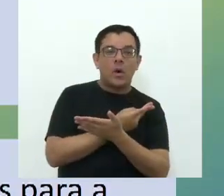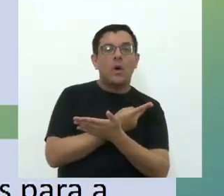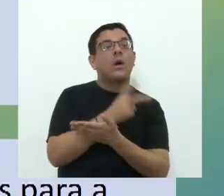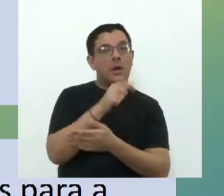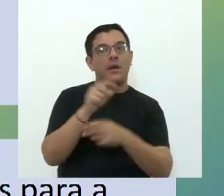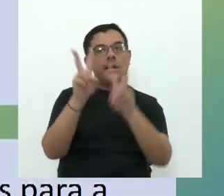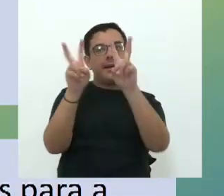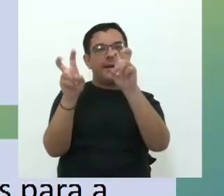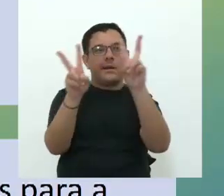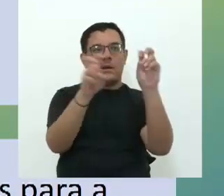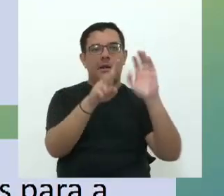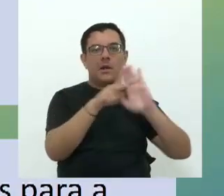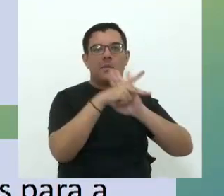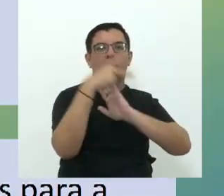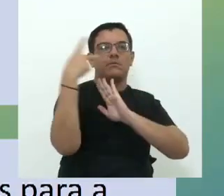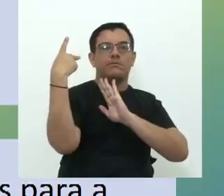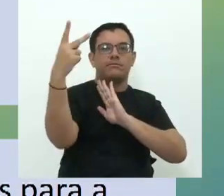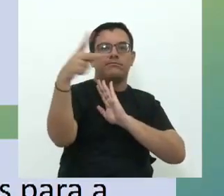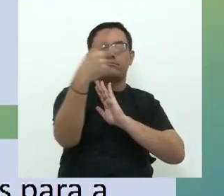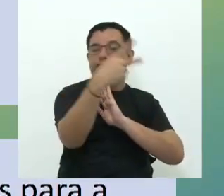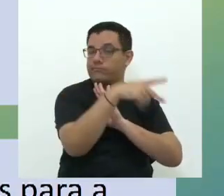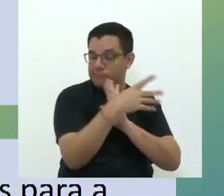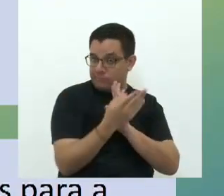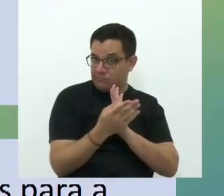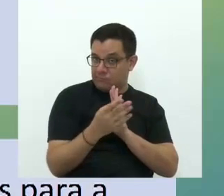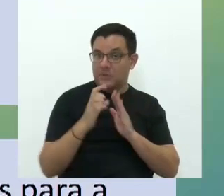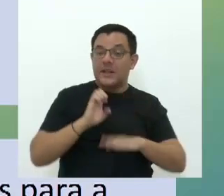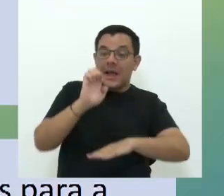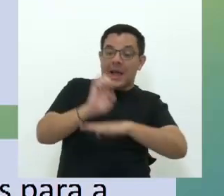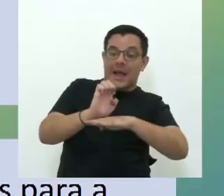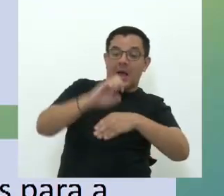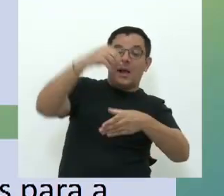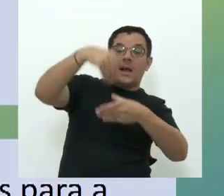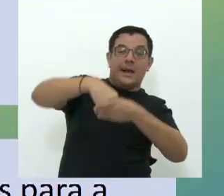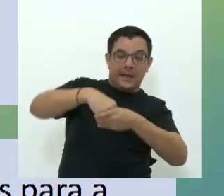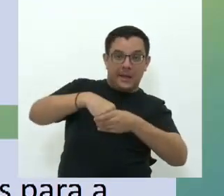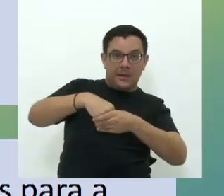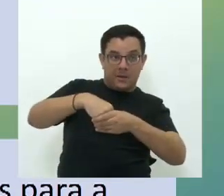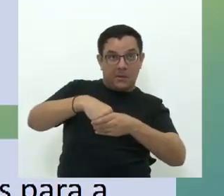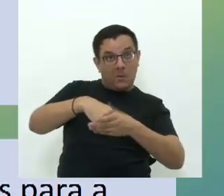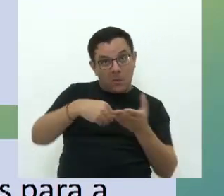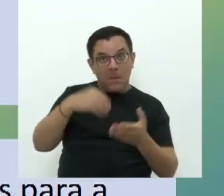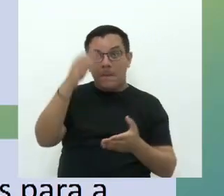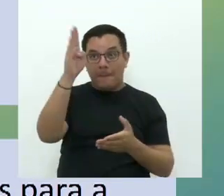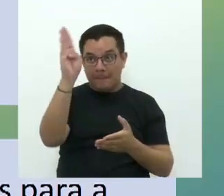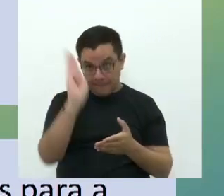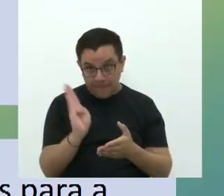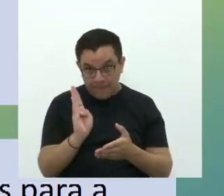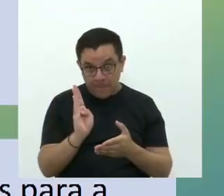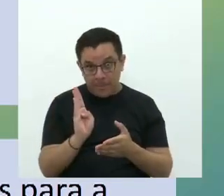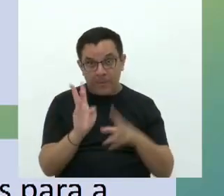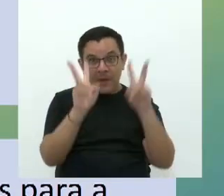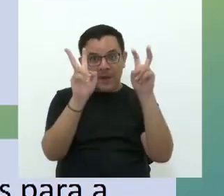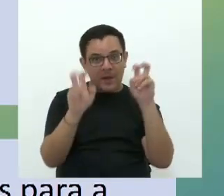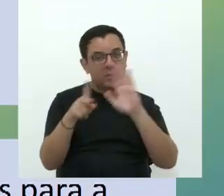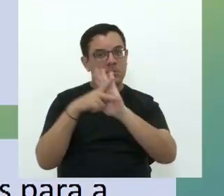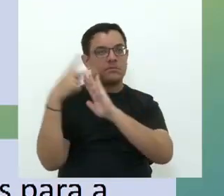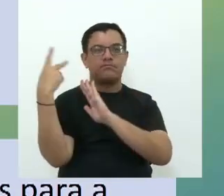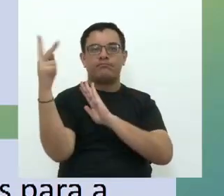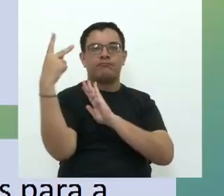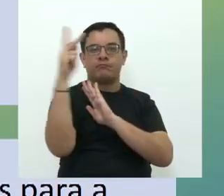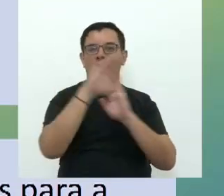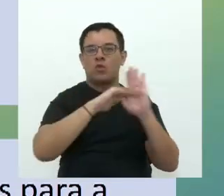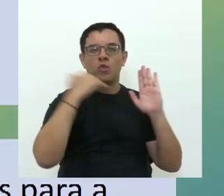estado é assunto de todas e de todos tudo que acontece no país é assunto de todas e de todos